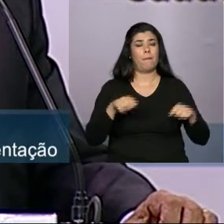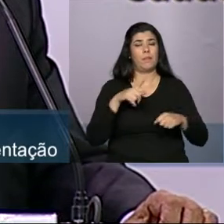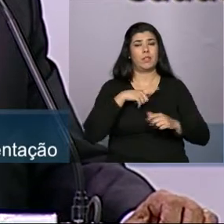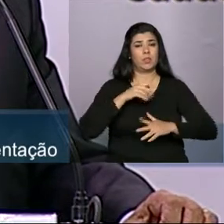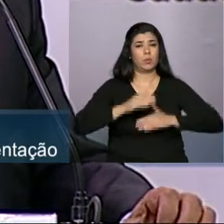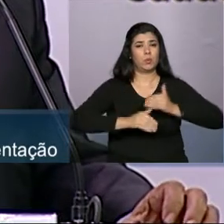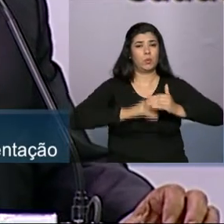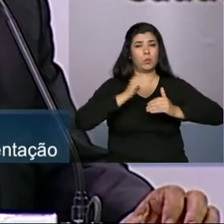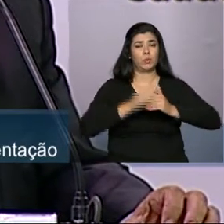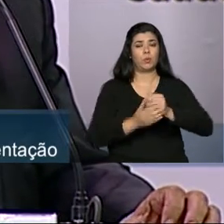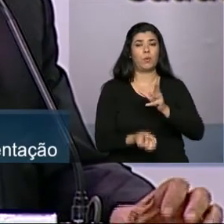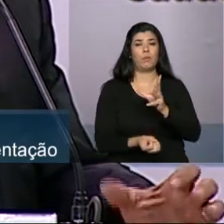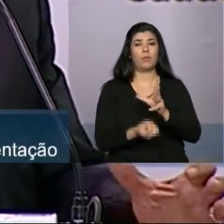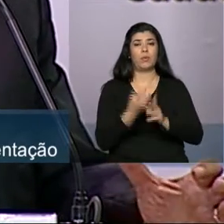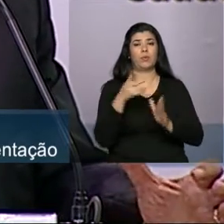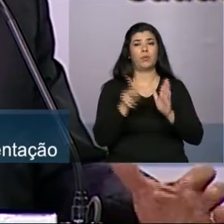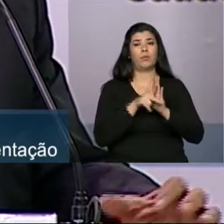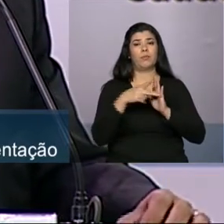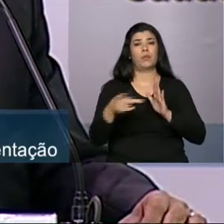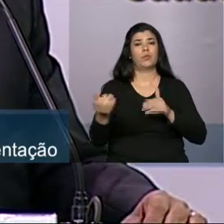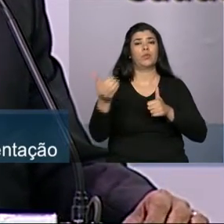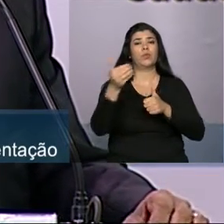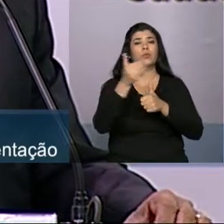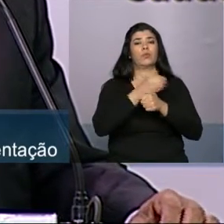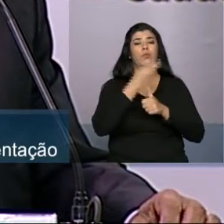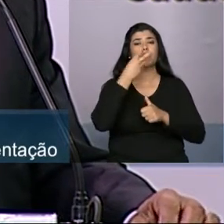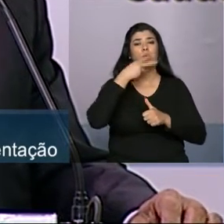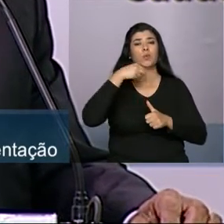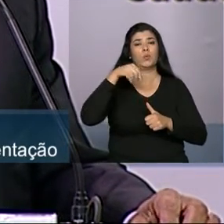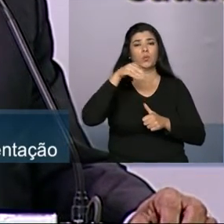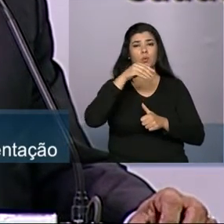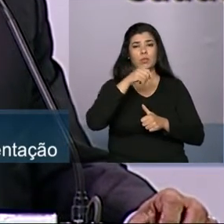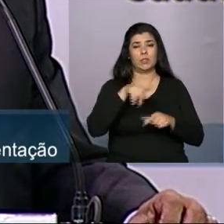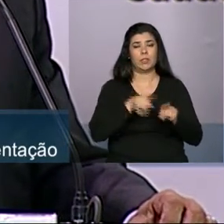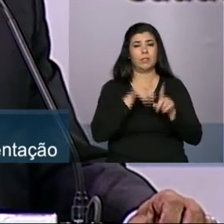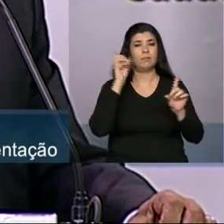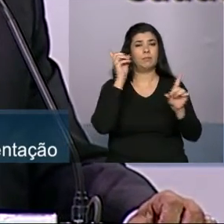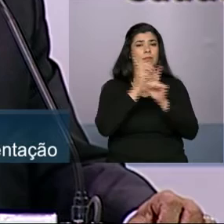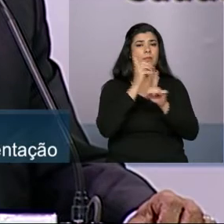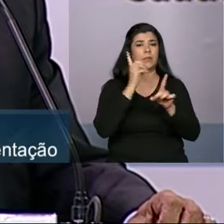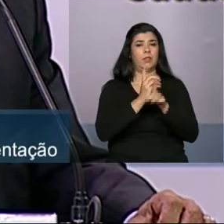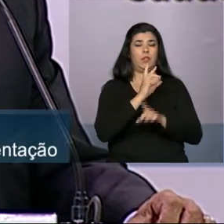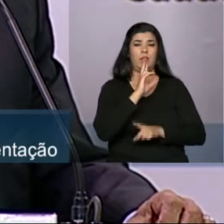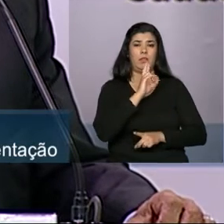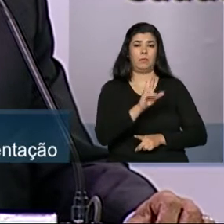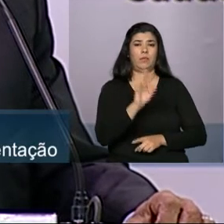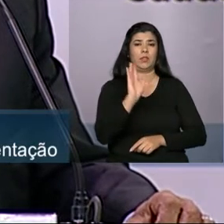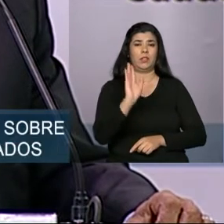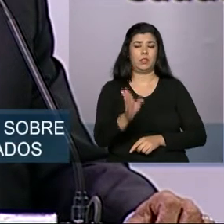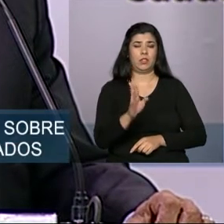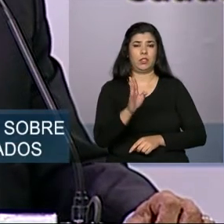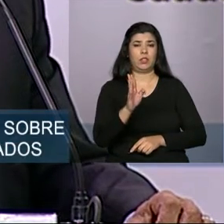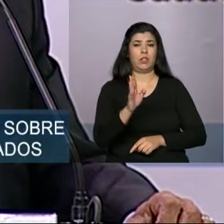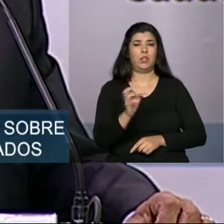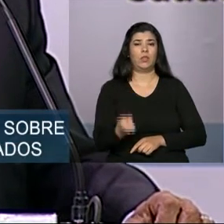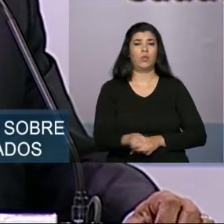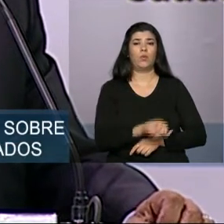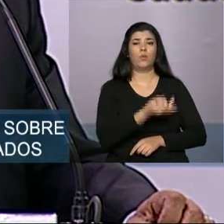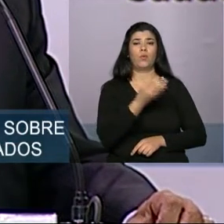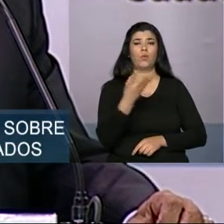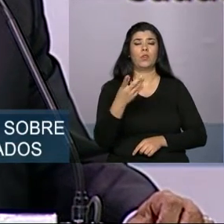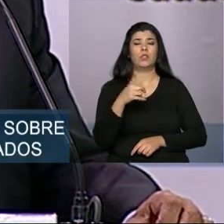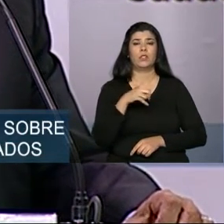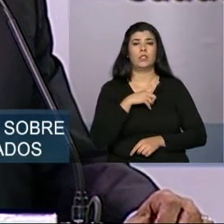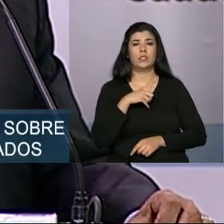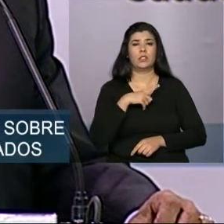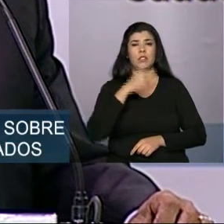que substituem o sal. Até encontrar essa solução, e até encontrar os quantitativos,